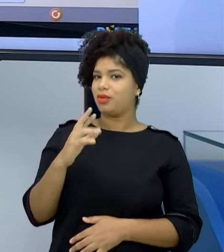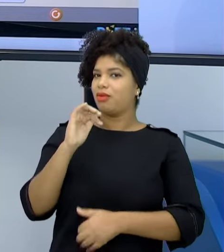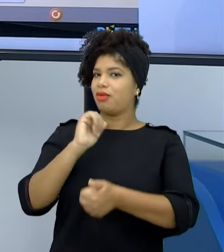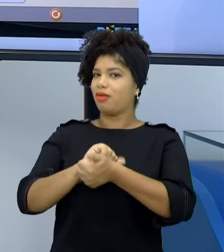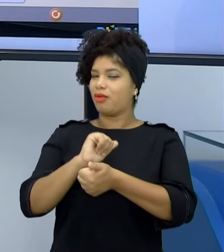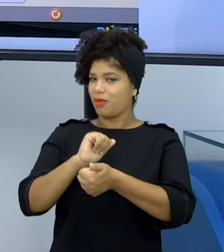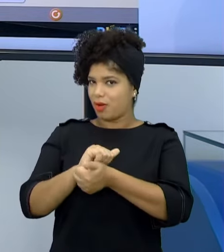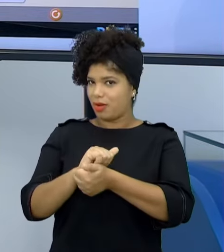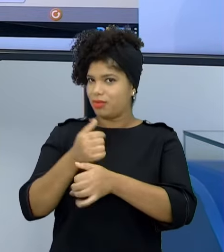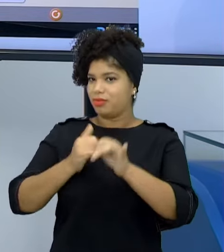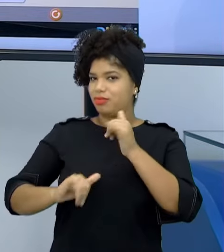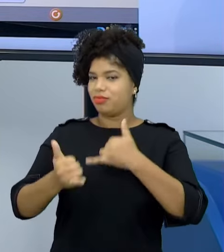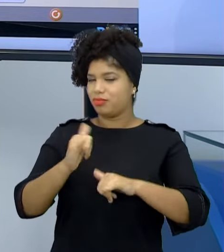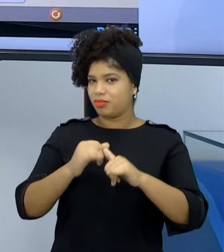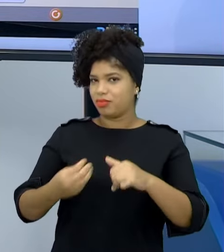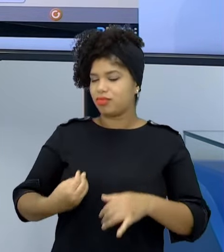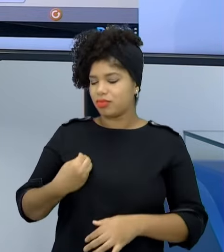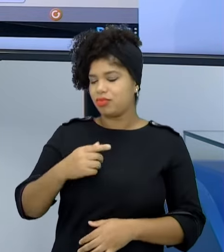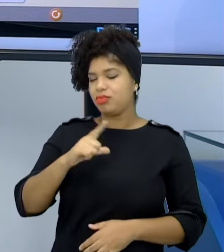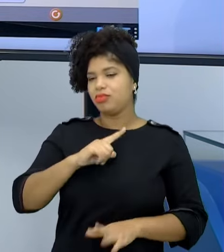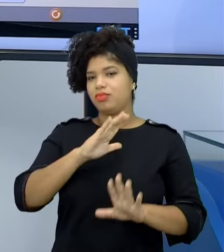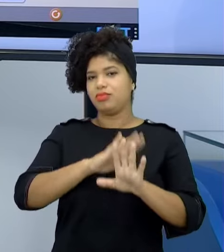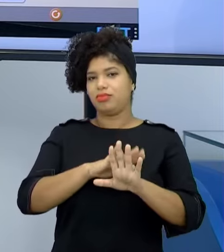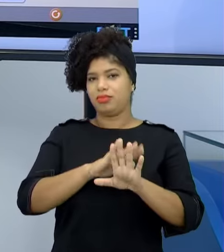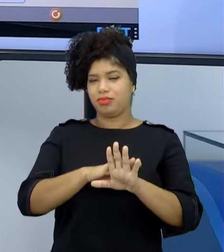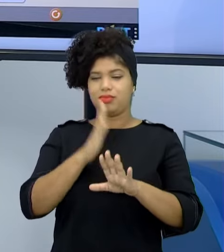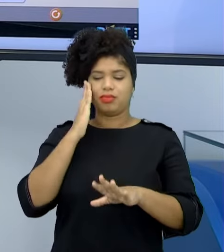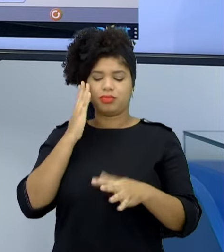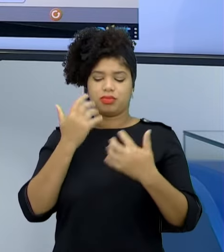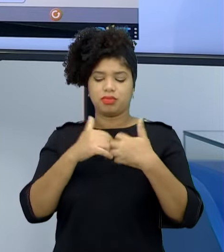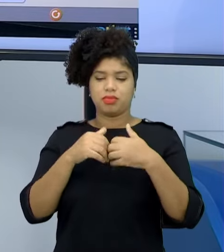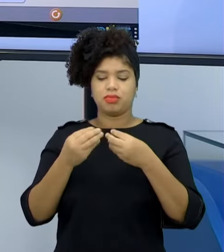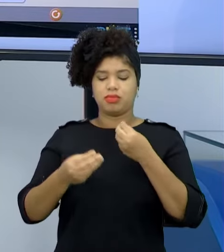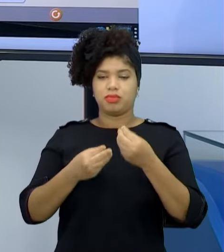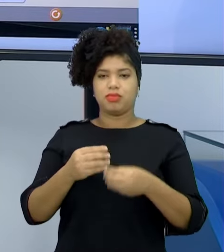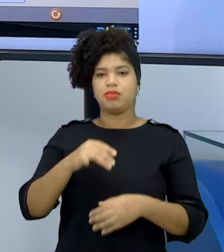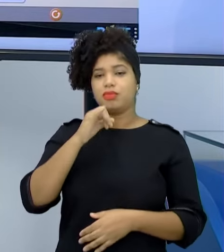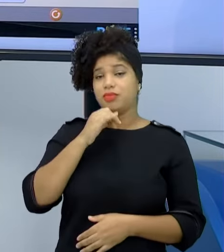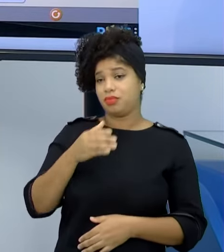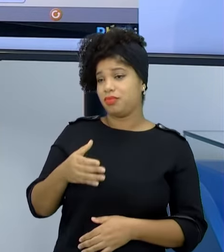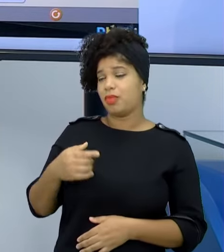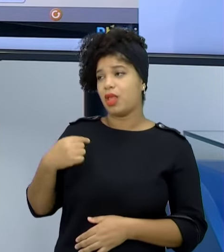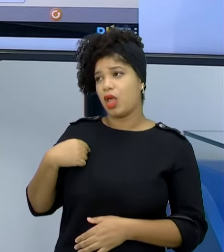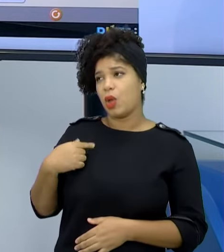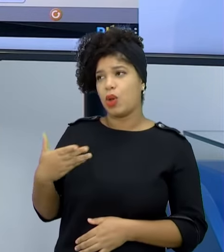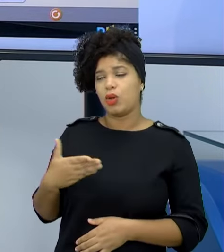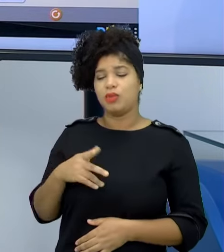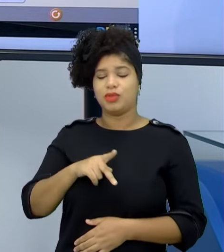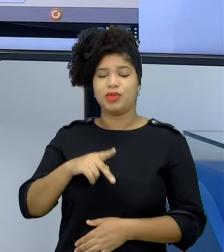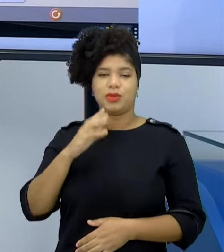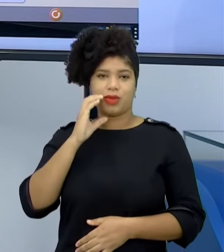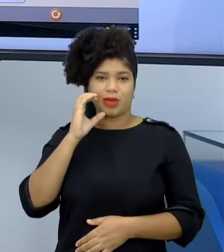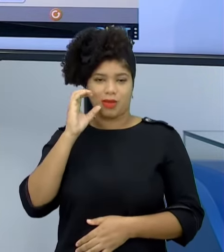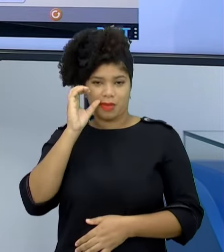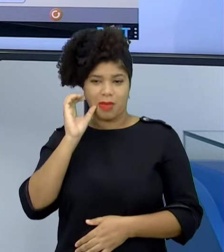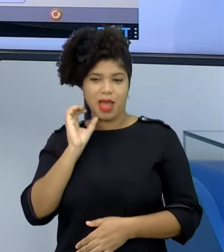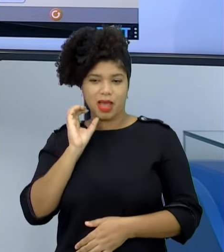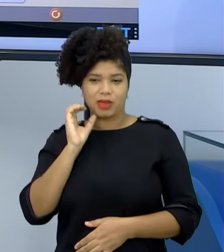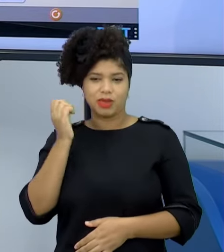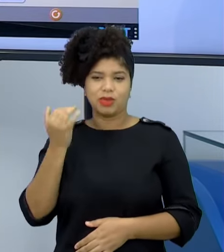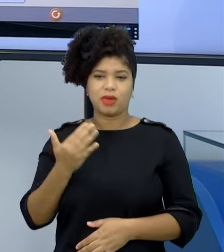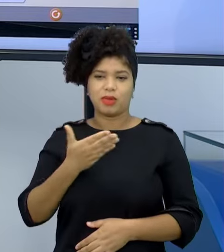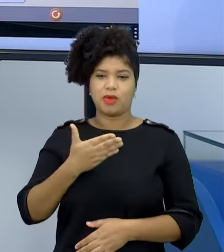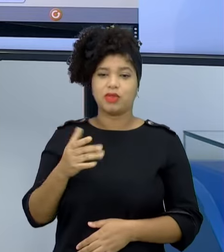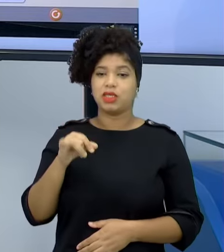eficiência energética, o princípio de funcionamento. Magno está falando que o princípio de funcionamento